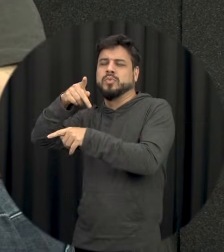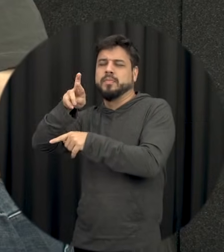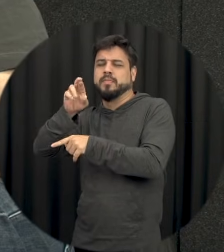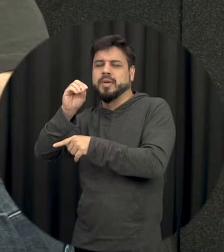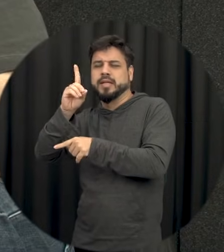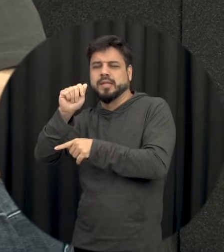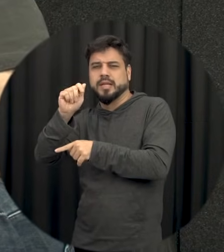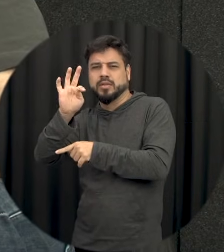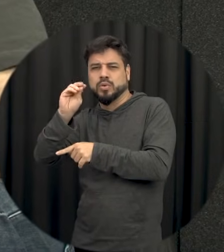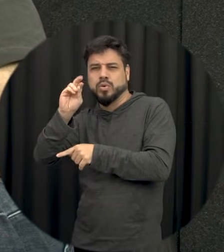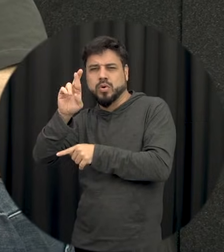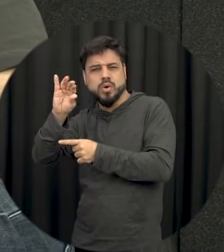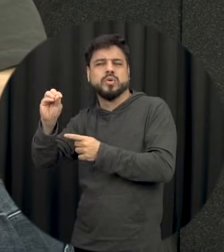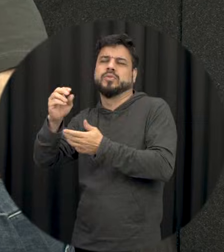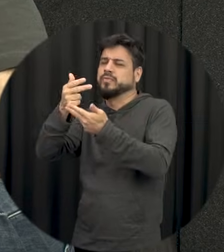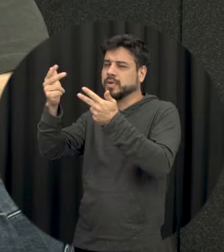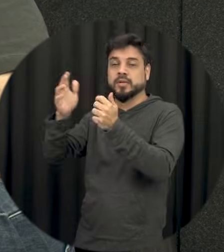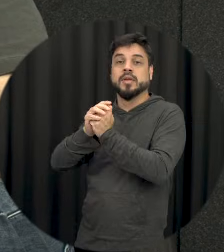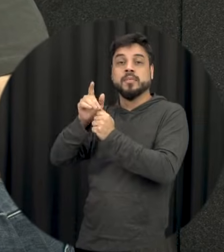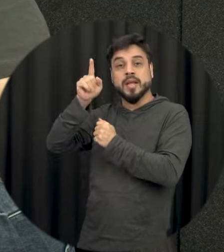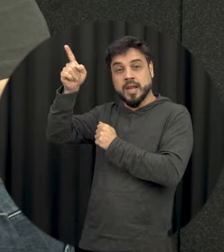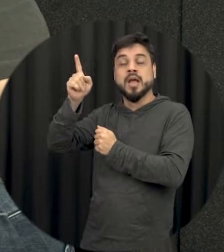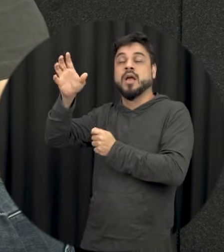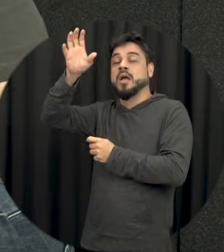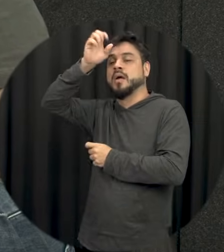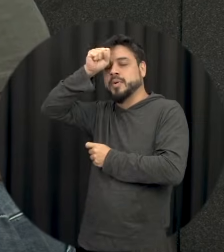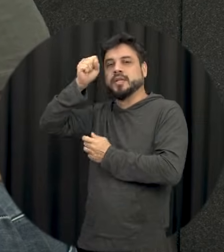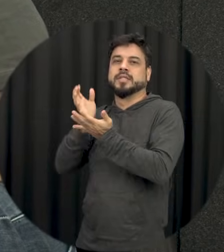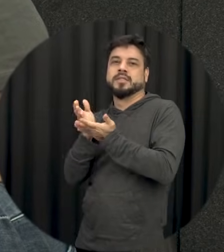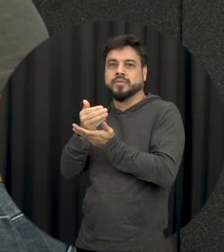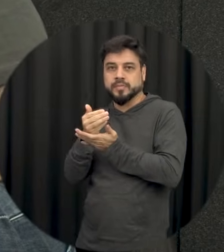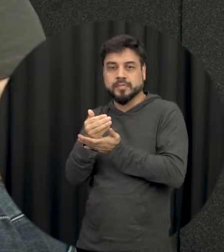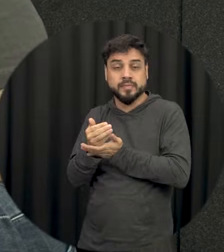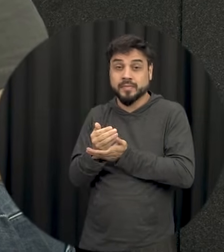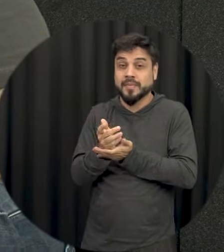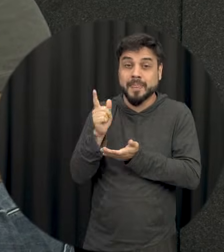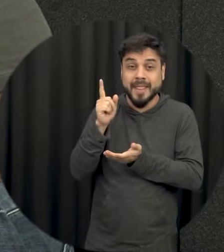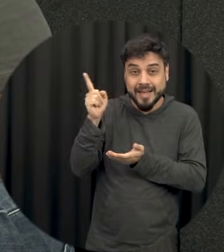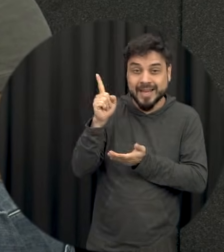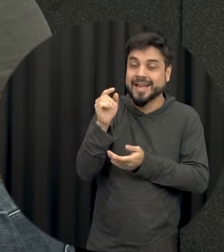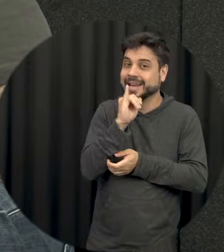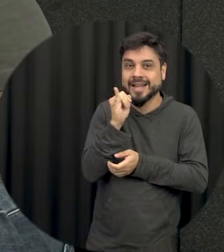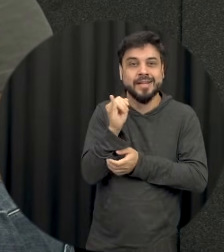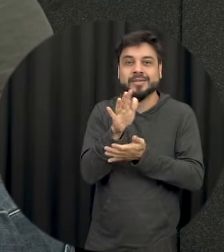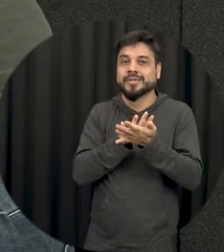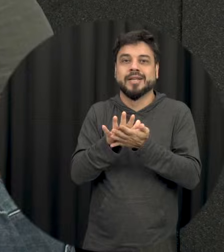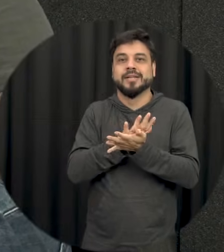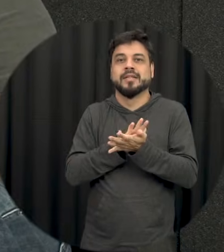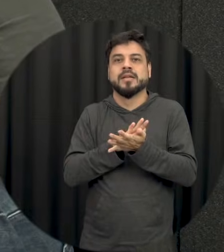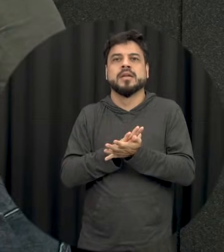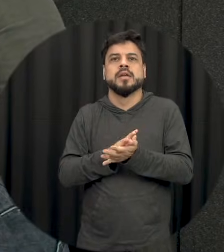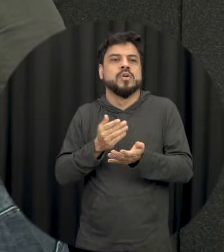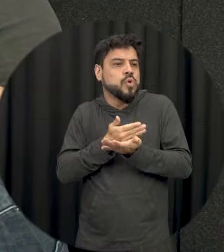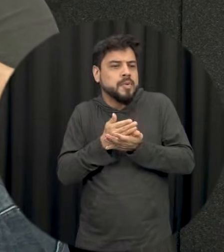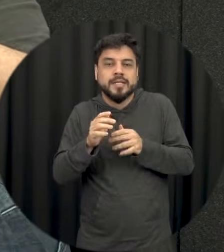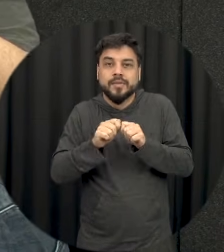mas na Paraíba que de fato eu aprendi a fazer extensão. Diga-se de passagem, em italiano nem existe a palavra extensão. Quando eu comecei a fazer extensão, eu queria contar isso para minha mãe e